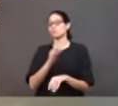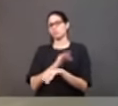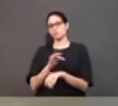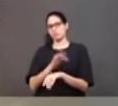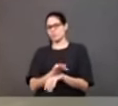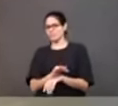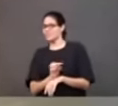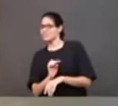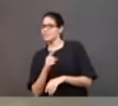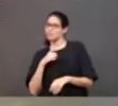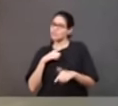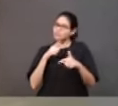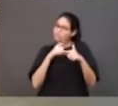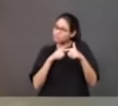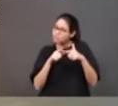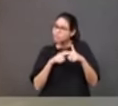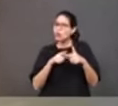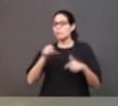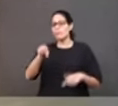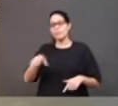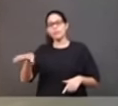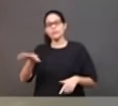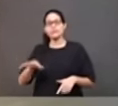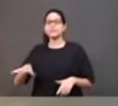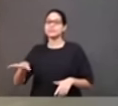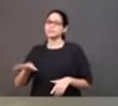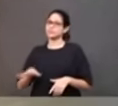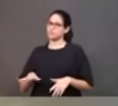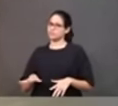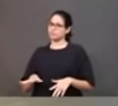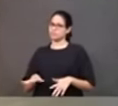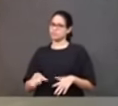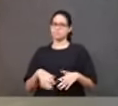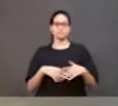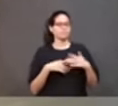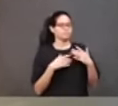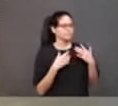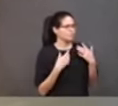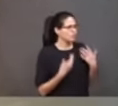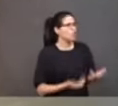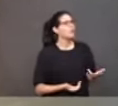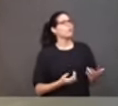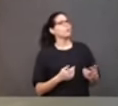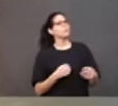à sociedade com relação a esse tema. Professor Elvésio. Bom, professor Valdo,